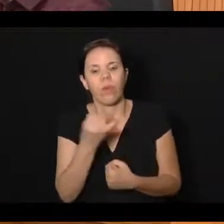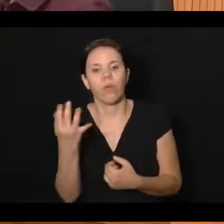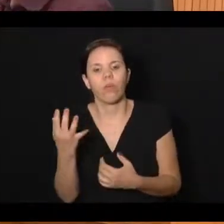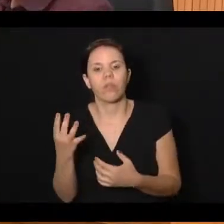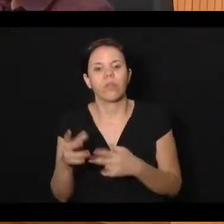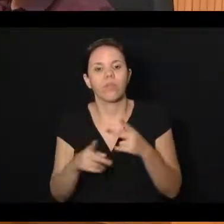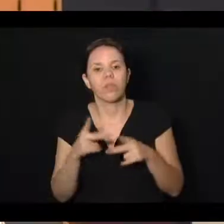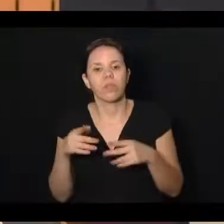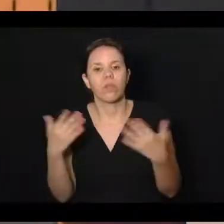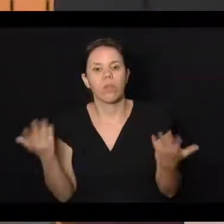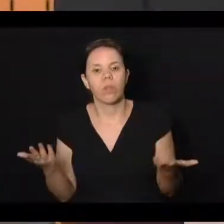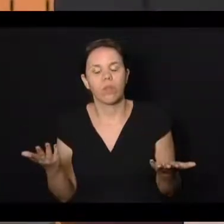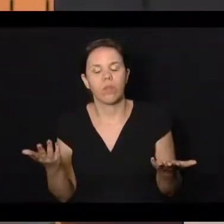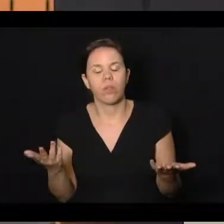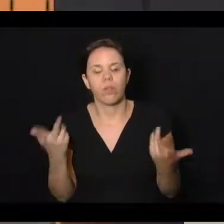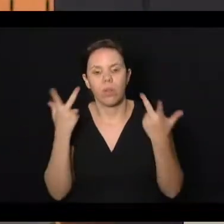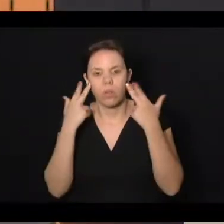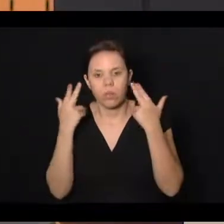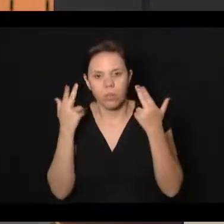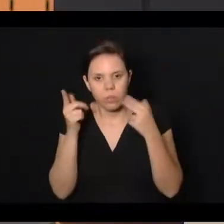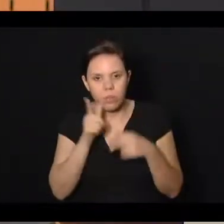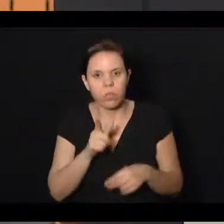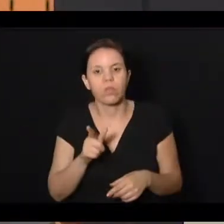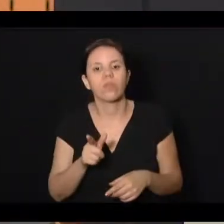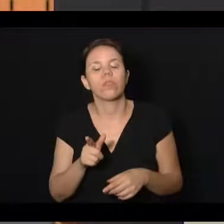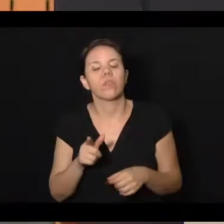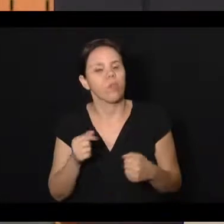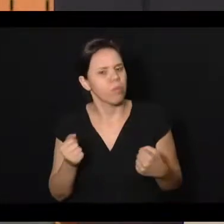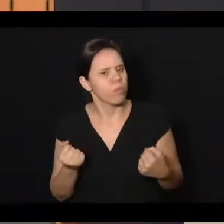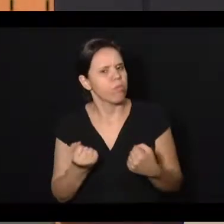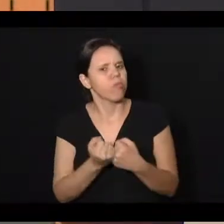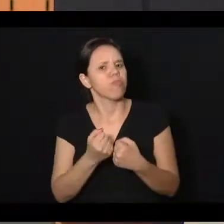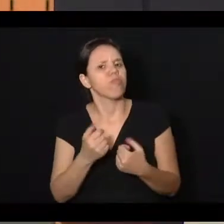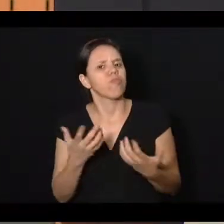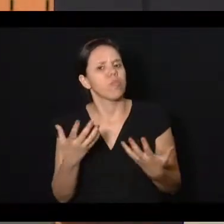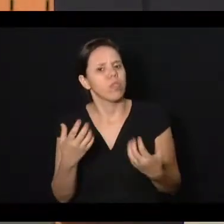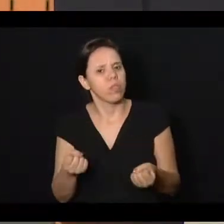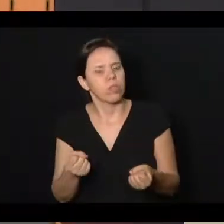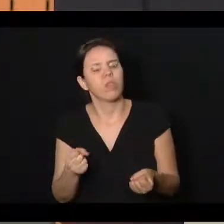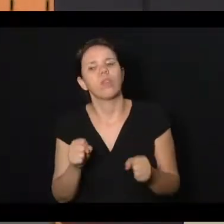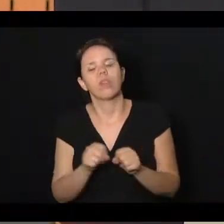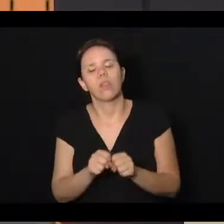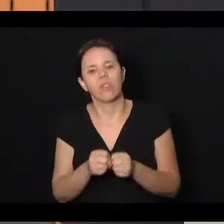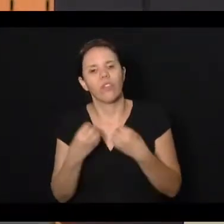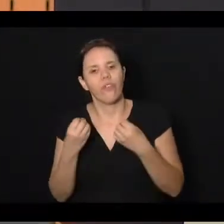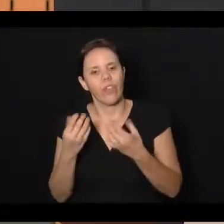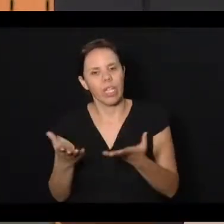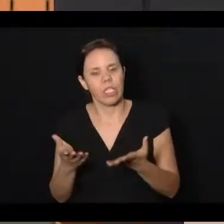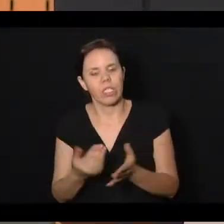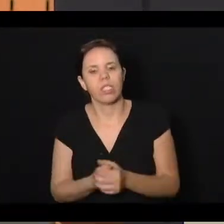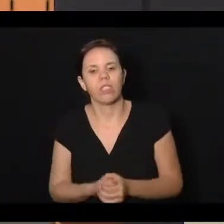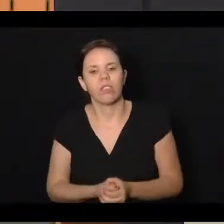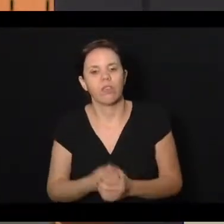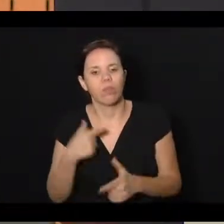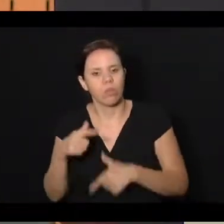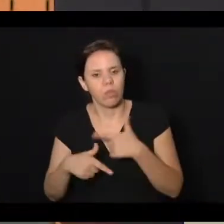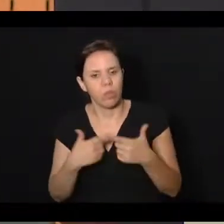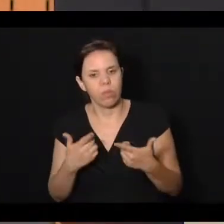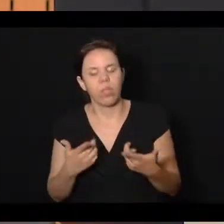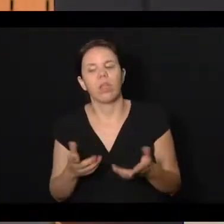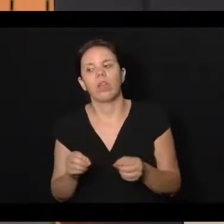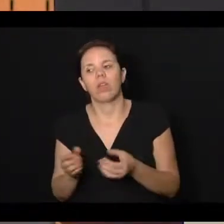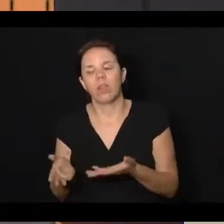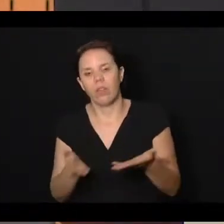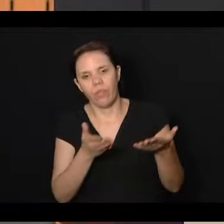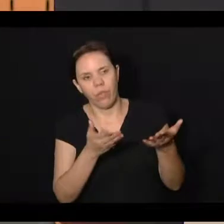que normalmente conseguem da conta é do atendimento oferecido realmente as pessoas que estão há muito mais